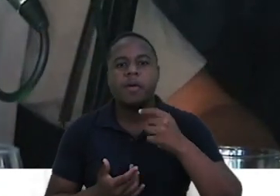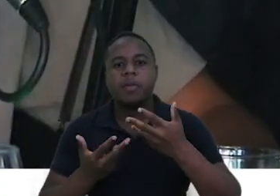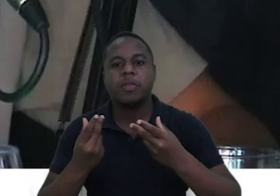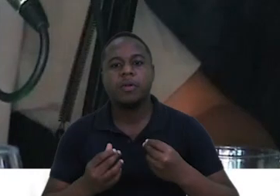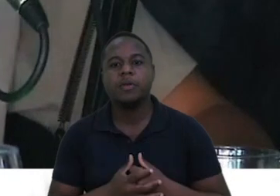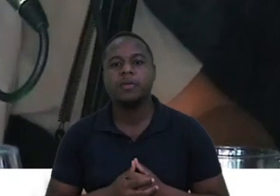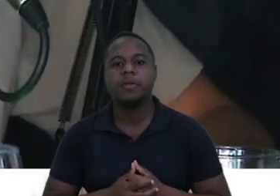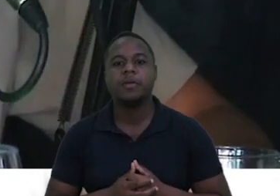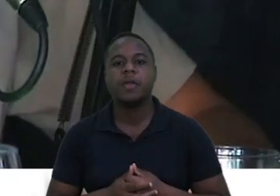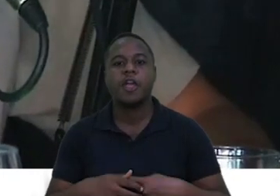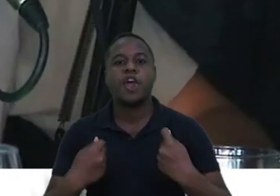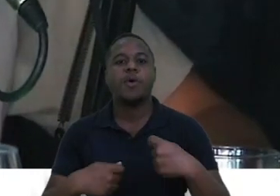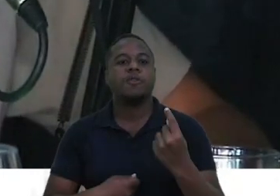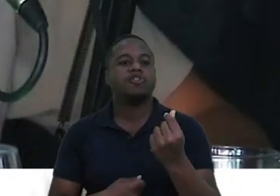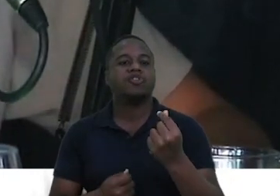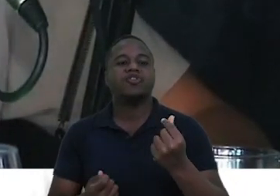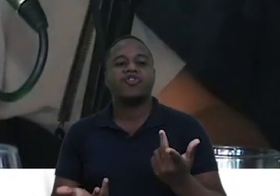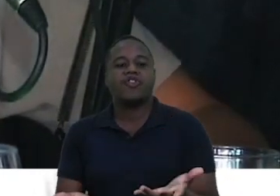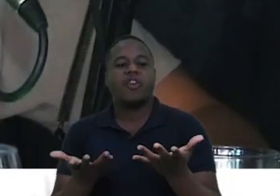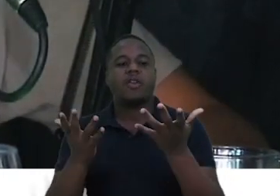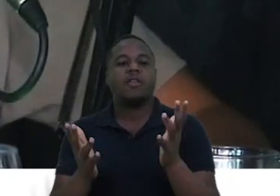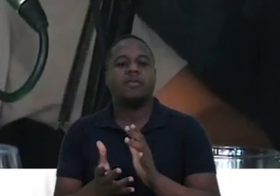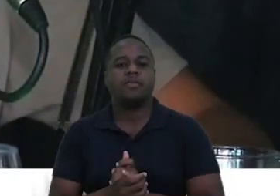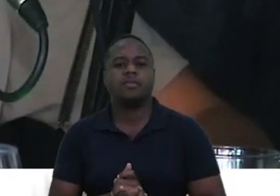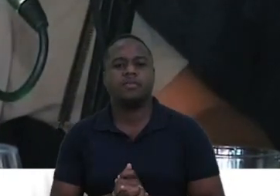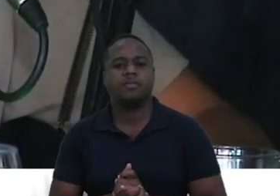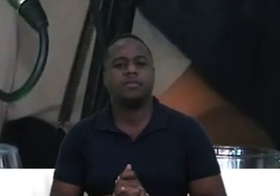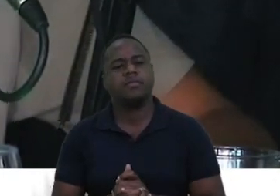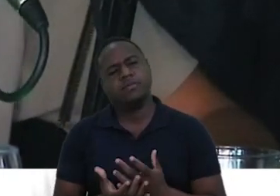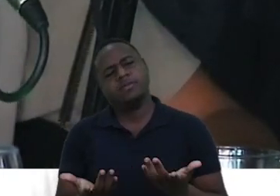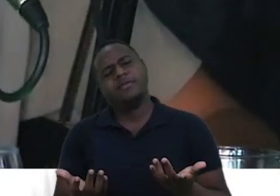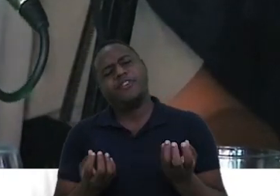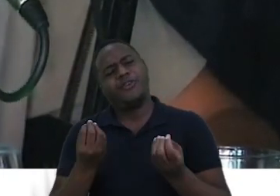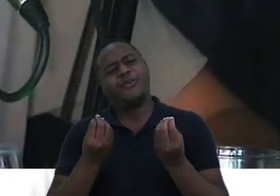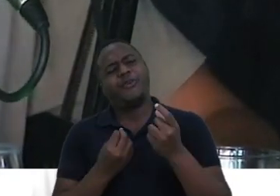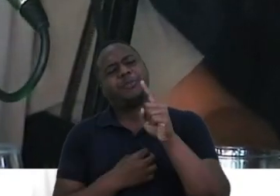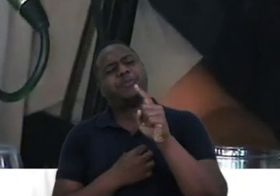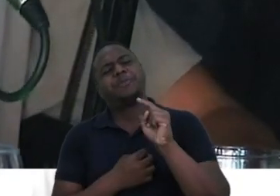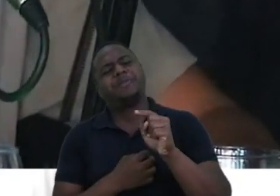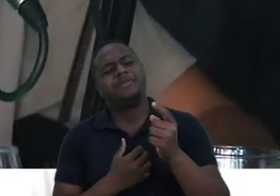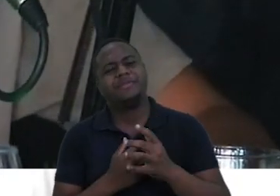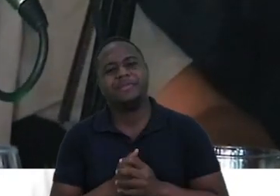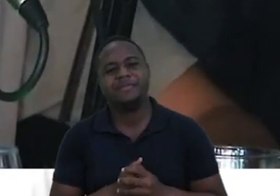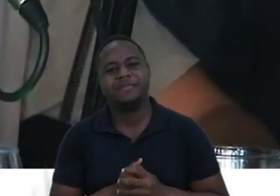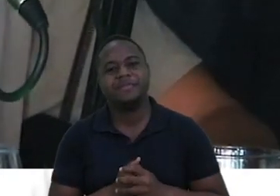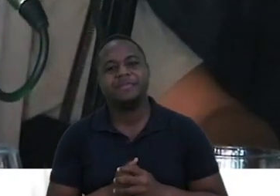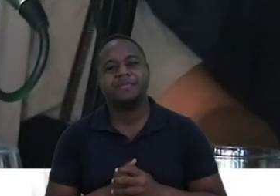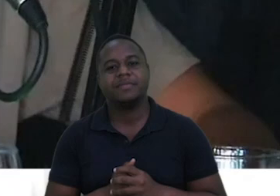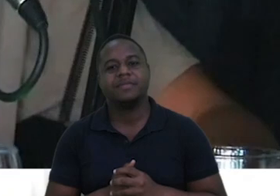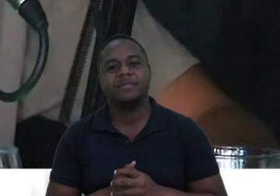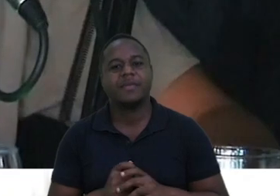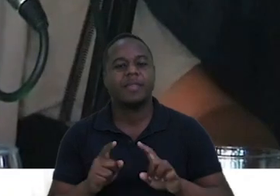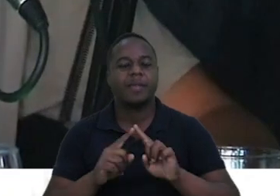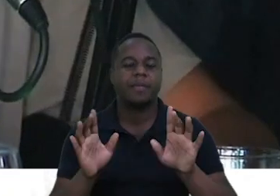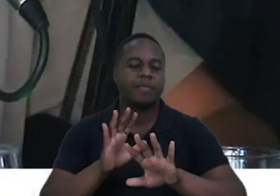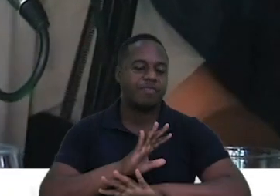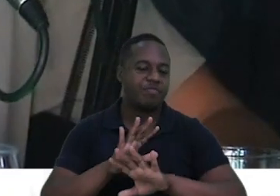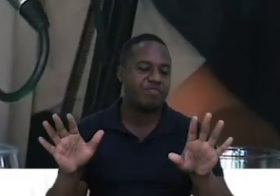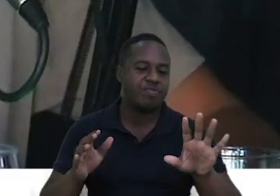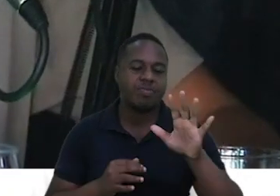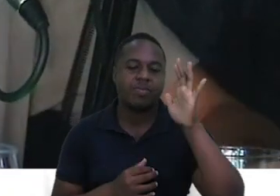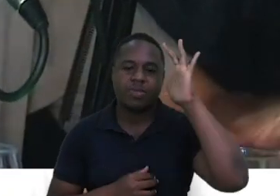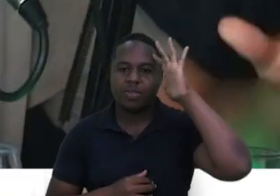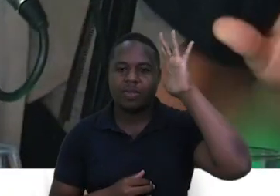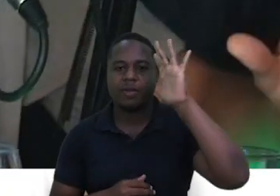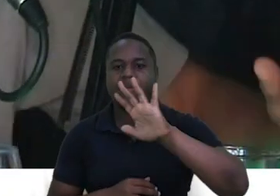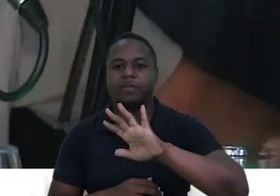mulher, tem que ter muito dinheiro. Aí, eu, como assim, velho? Mas é isso. Aí, também, não para não entrar na minha mente,